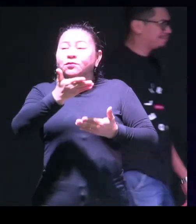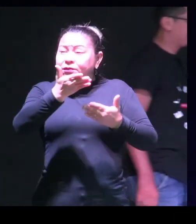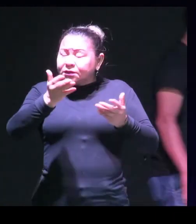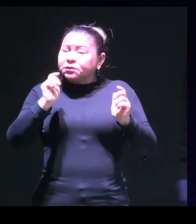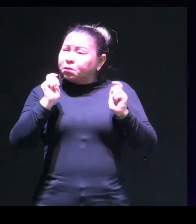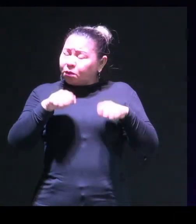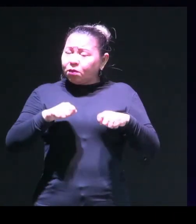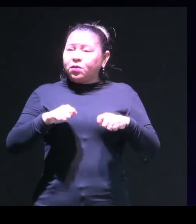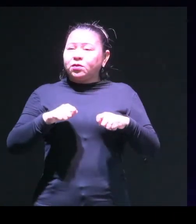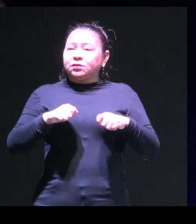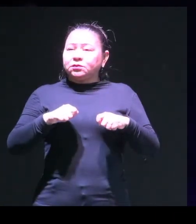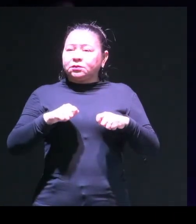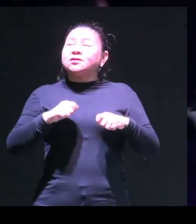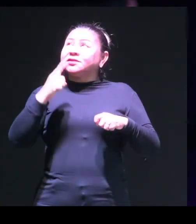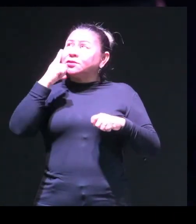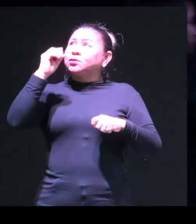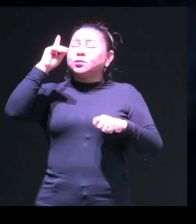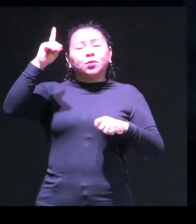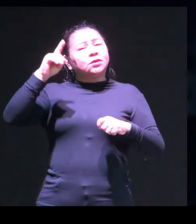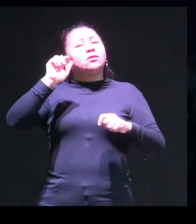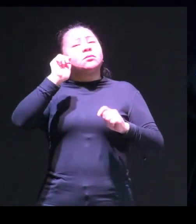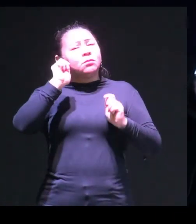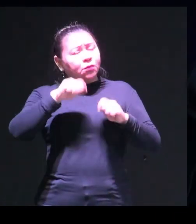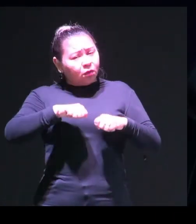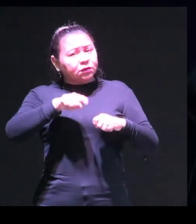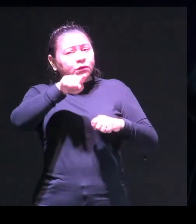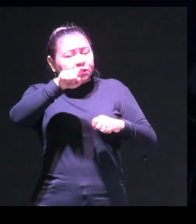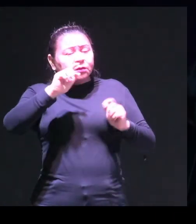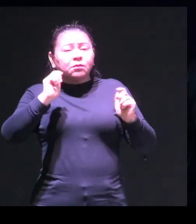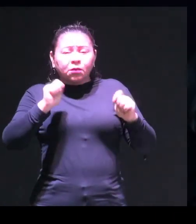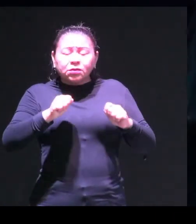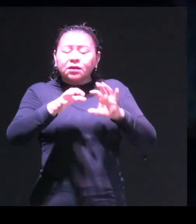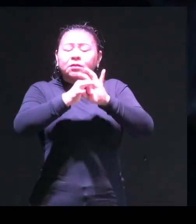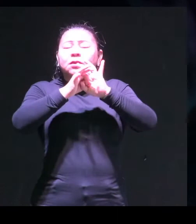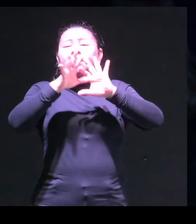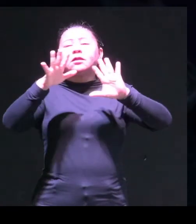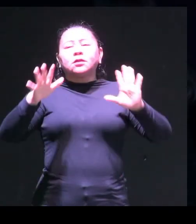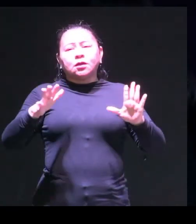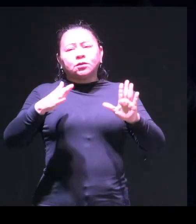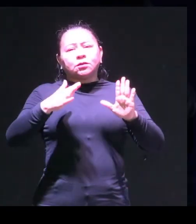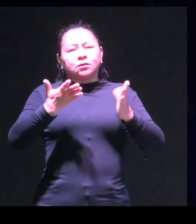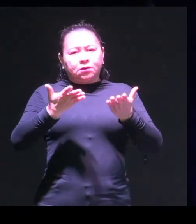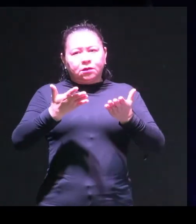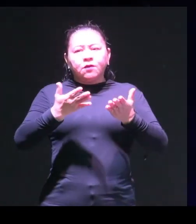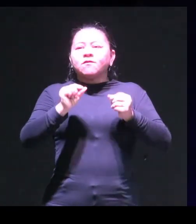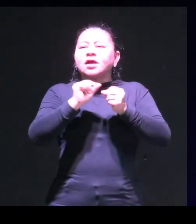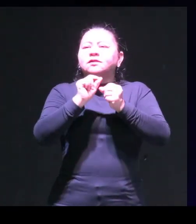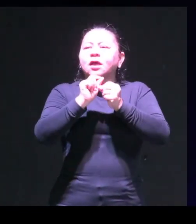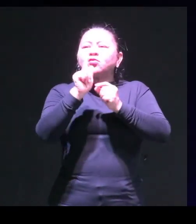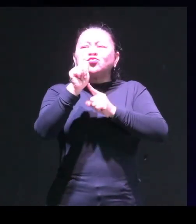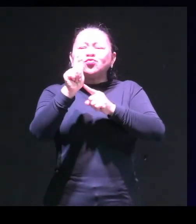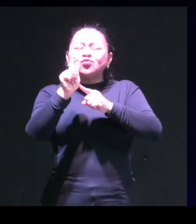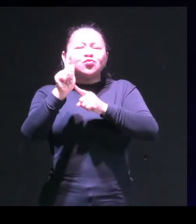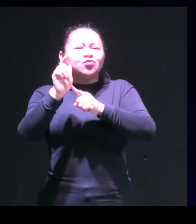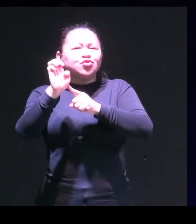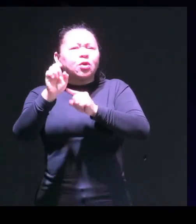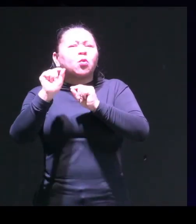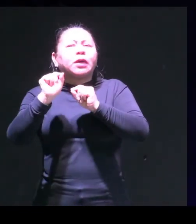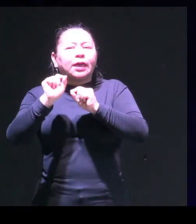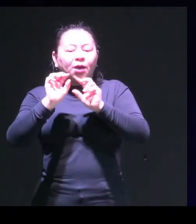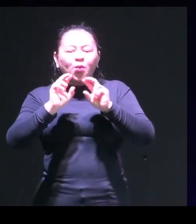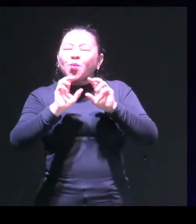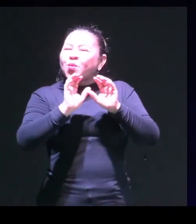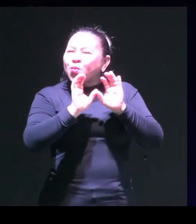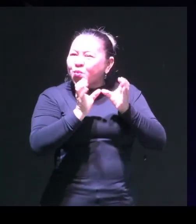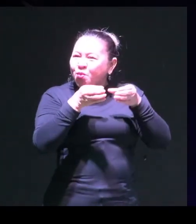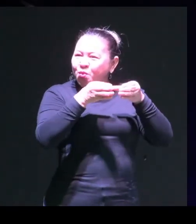vocês podem ser usados por Deus, que vocês têm a liberdade de começar um GE na sua casa, que você tem a liberdade de